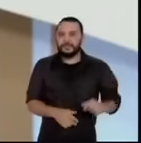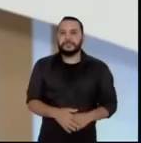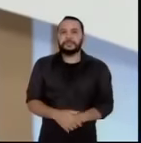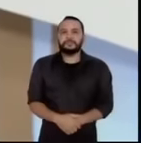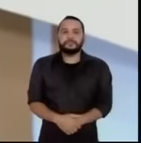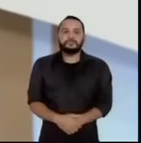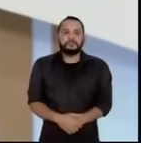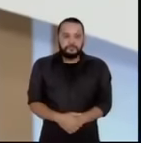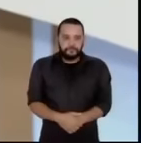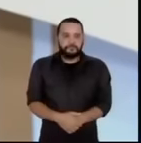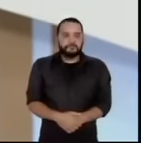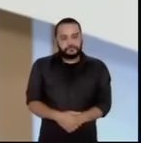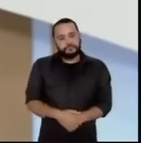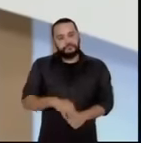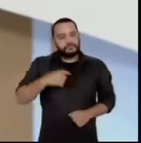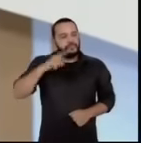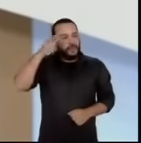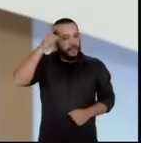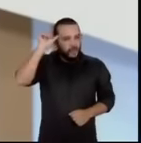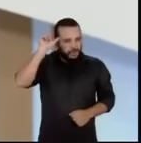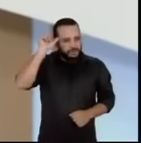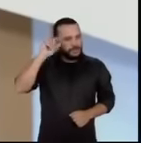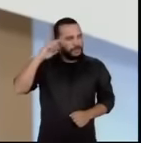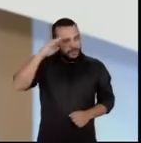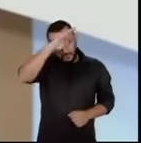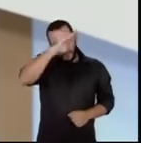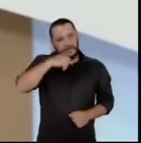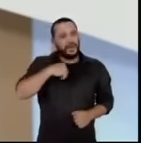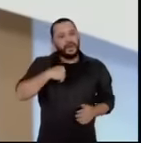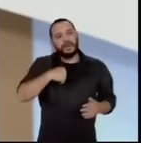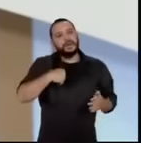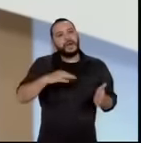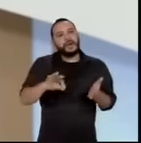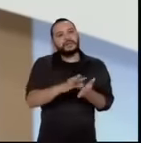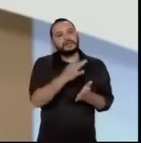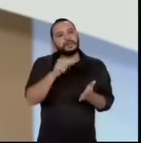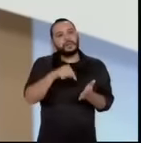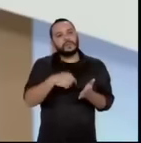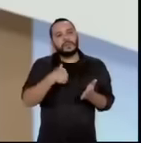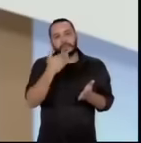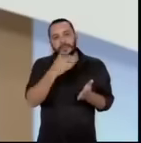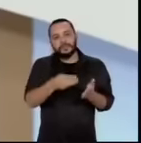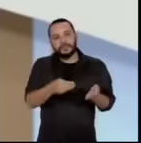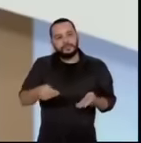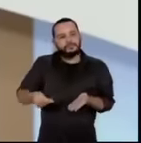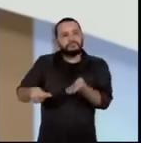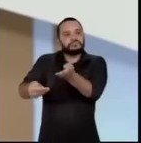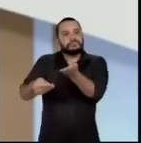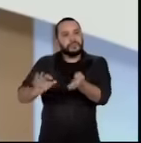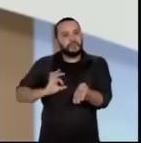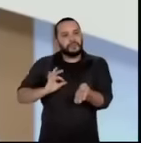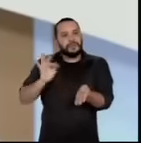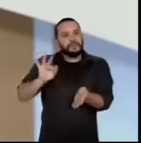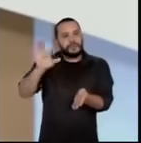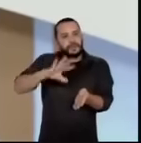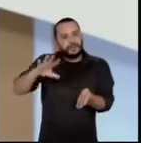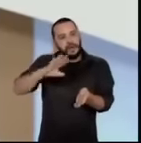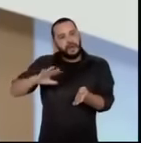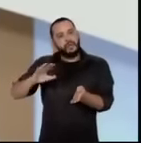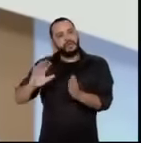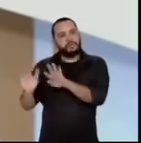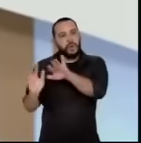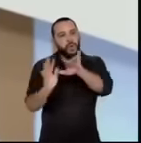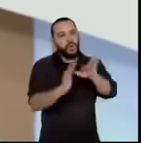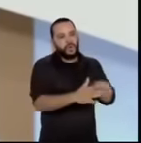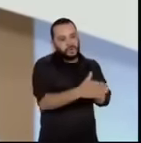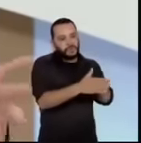O presidente, acho que ontem, assinou, anteontem, um despacho determinando à Polícia Federal que investigue aquela história do